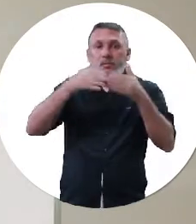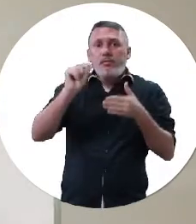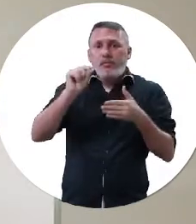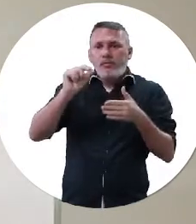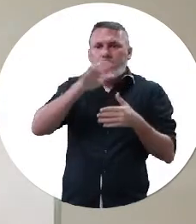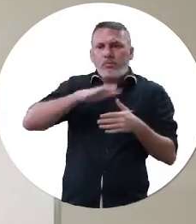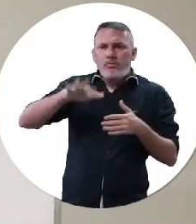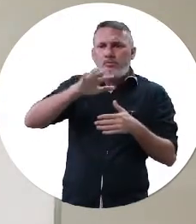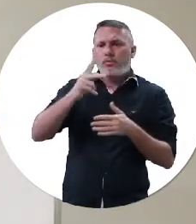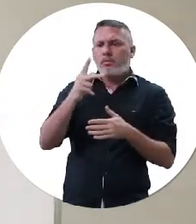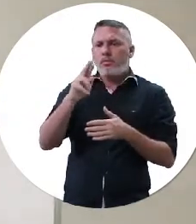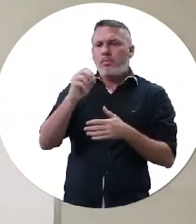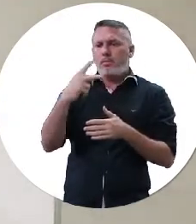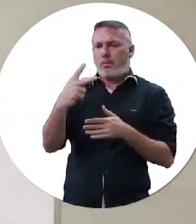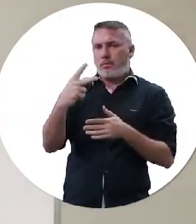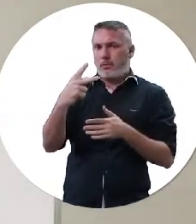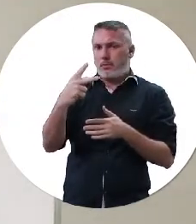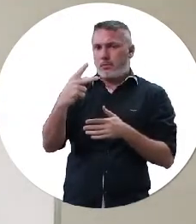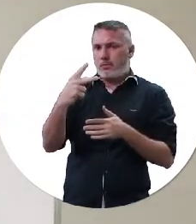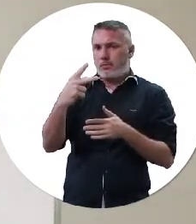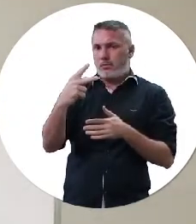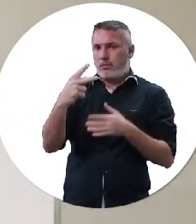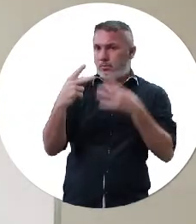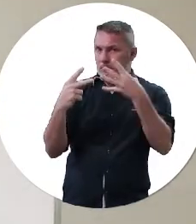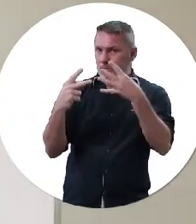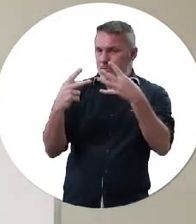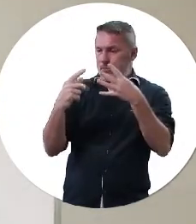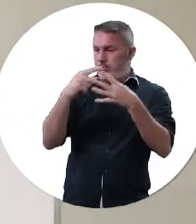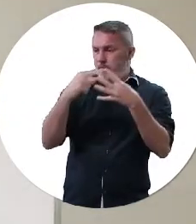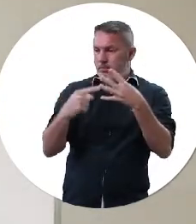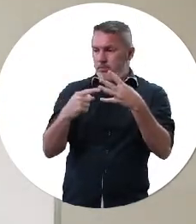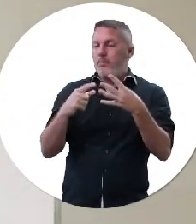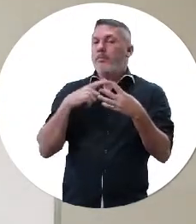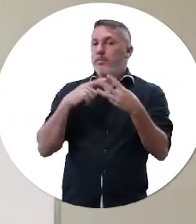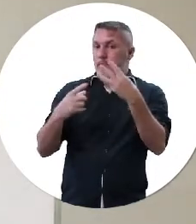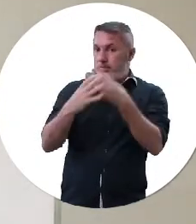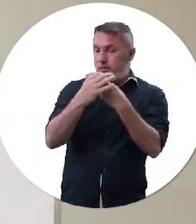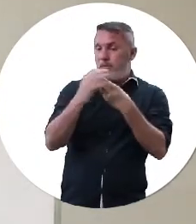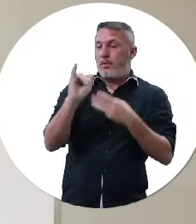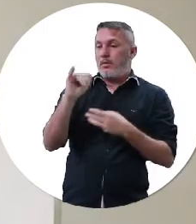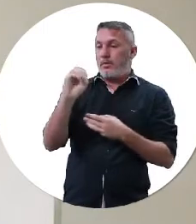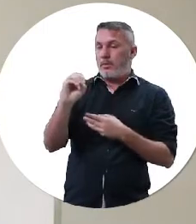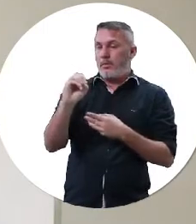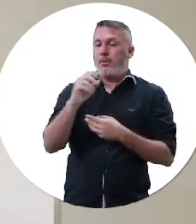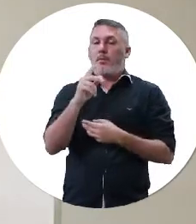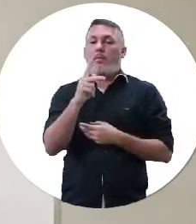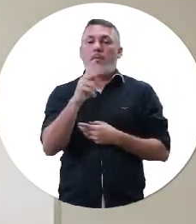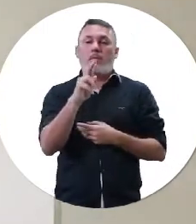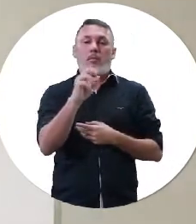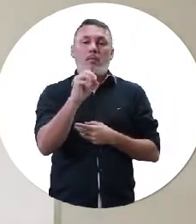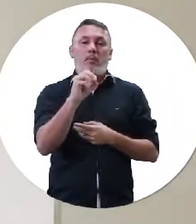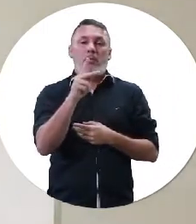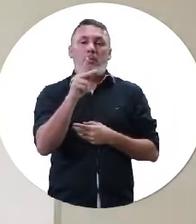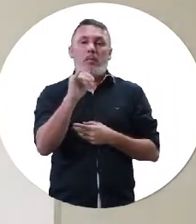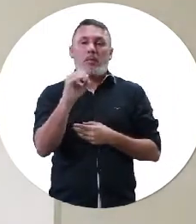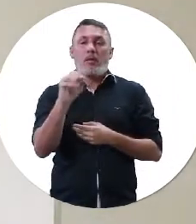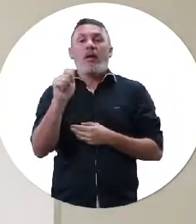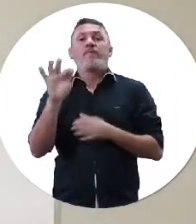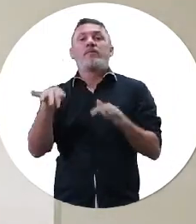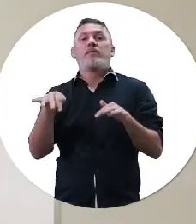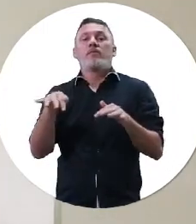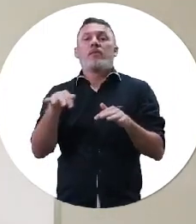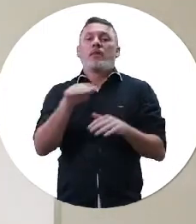Etanoato. De. O radical que está ligado aqui, 3 carbonos. Prefixo de